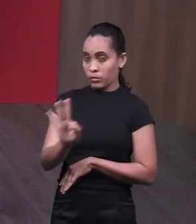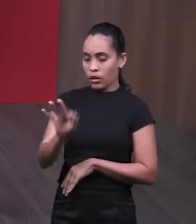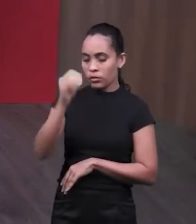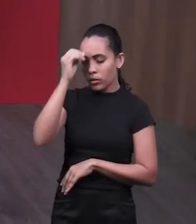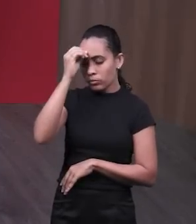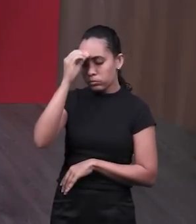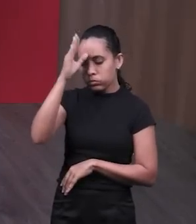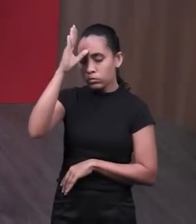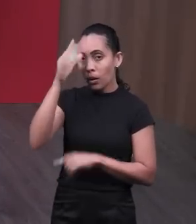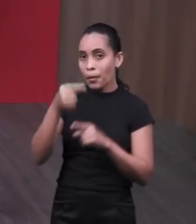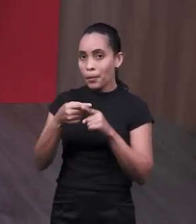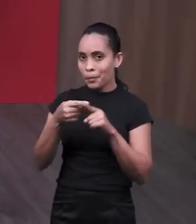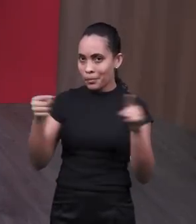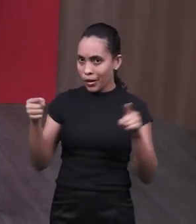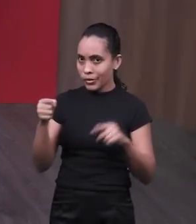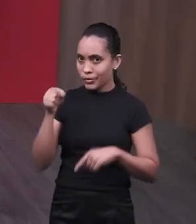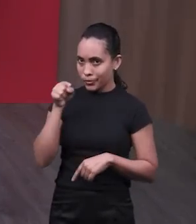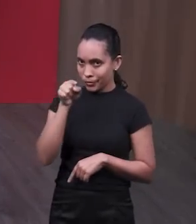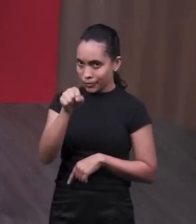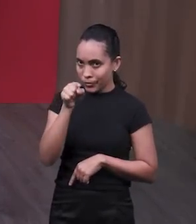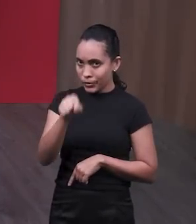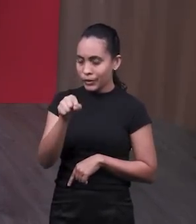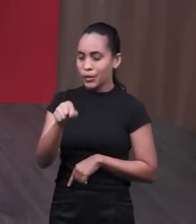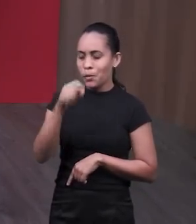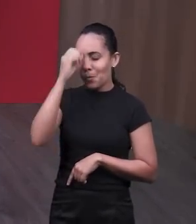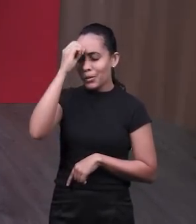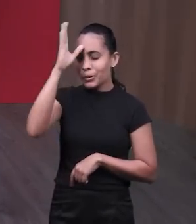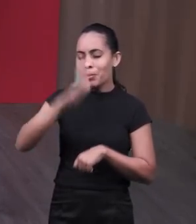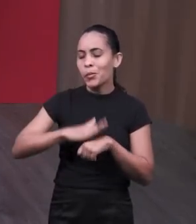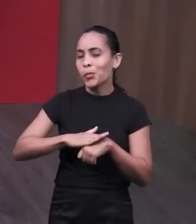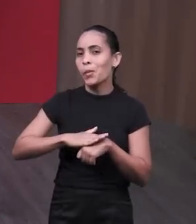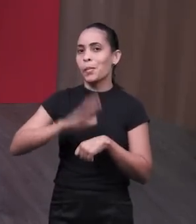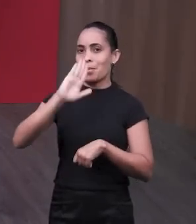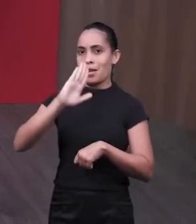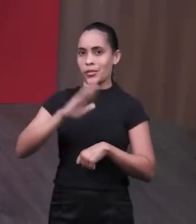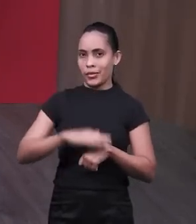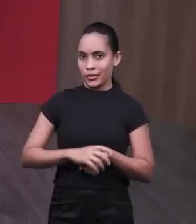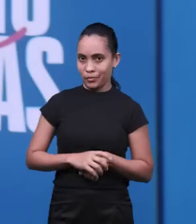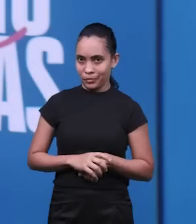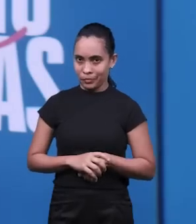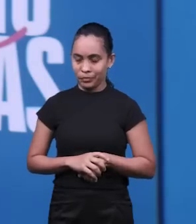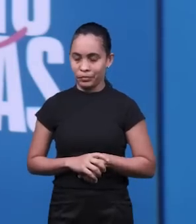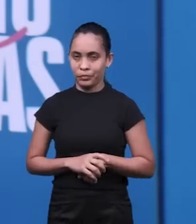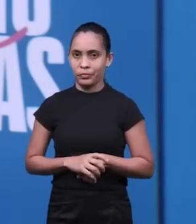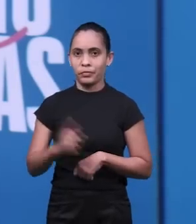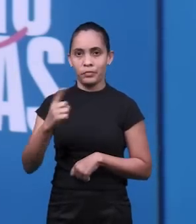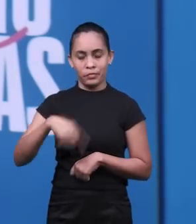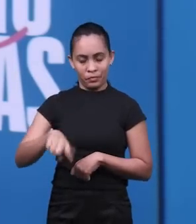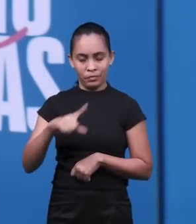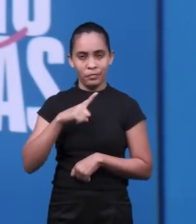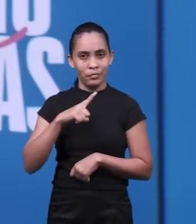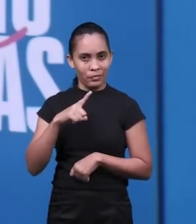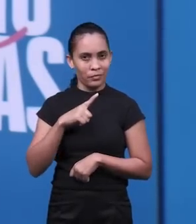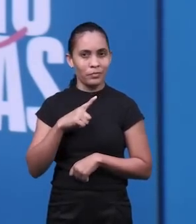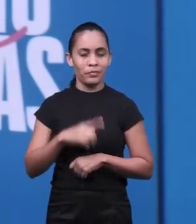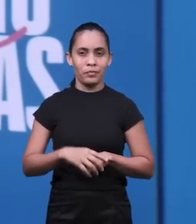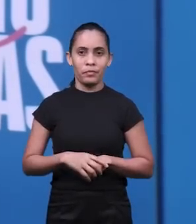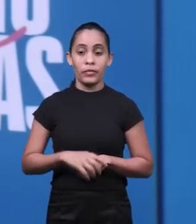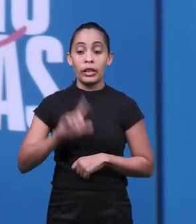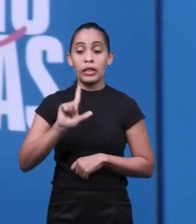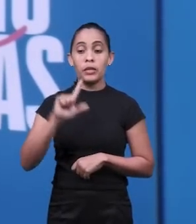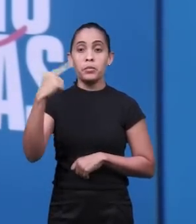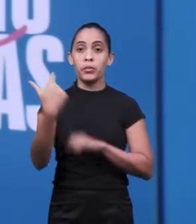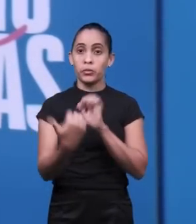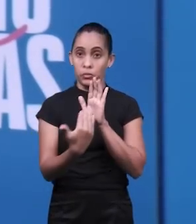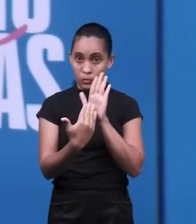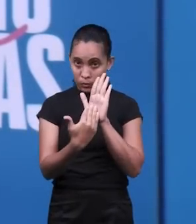muito conhecimento, mas que você descubra a maior de todas as ciências. E depois do louvor,